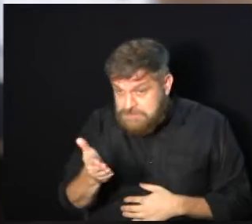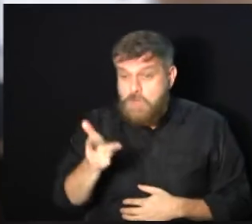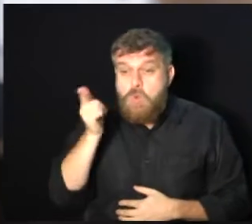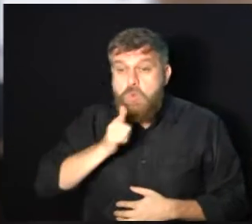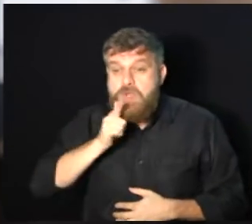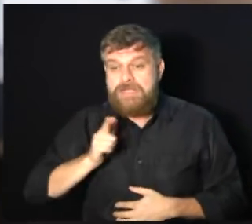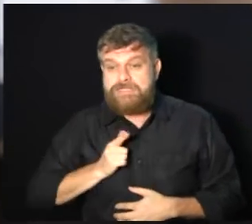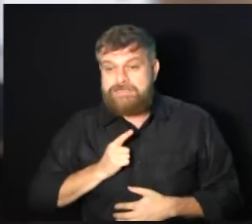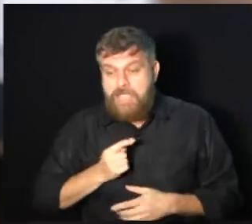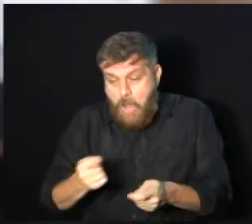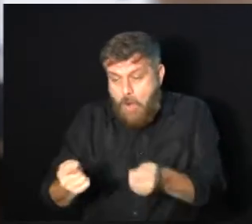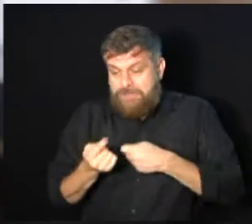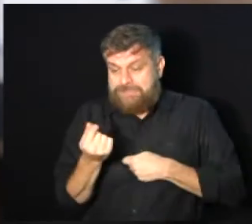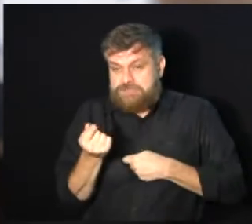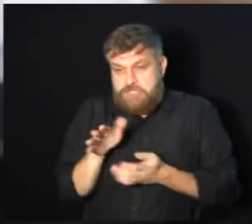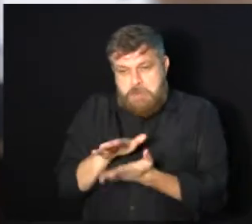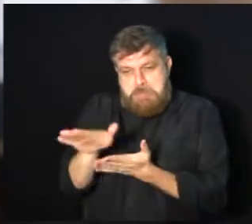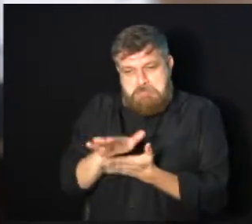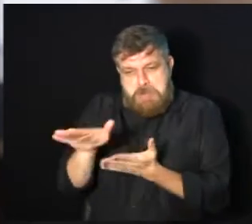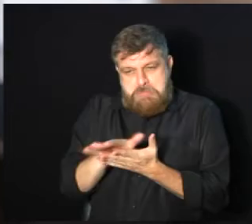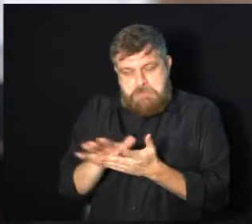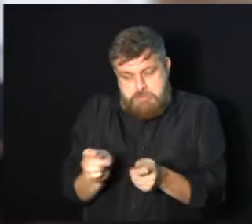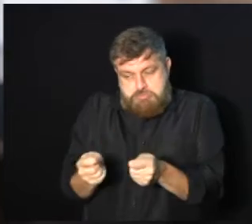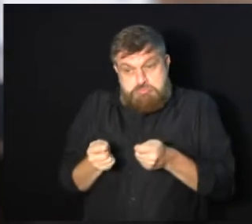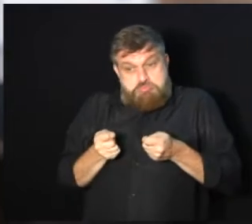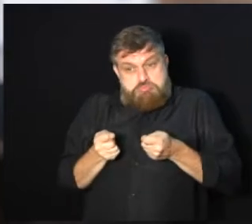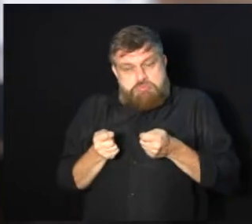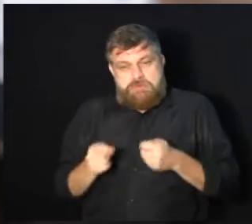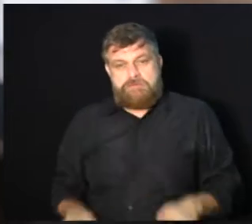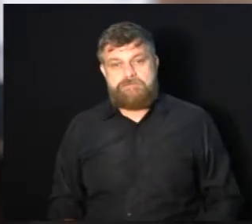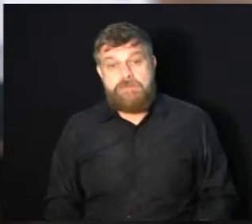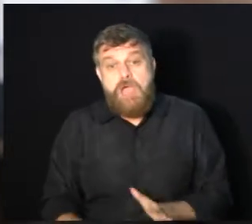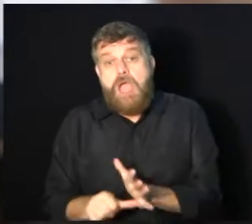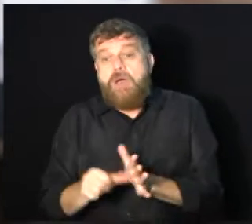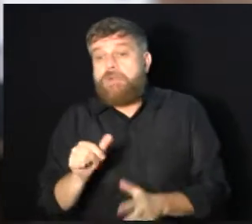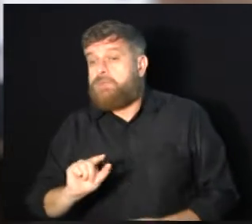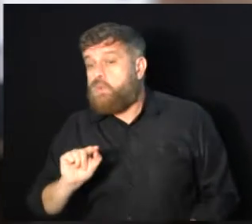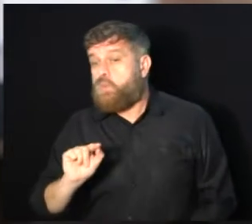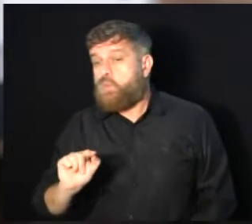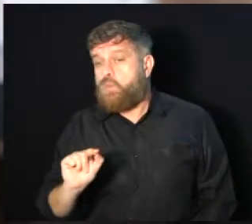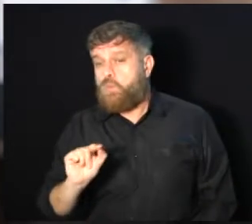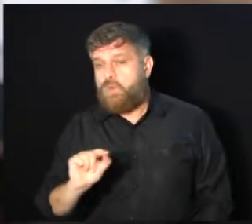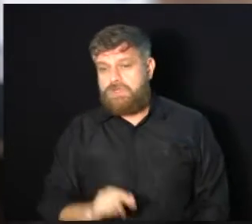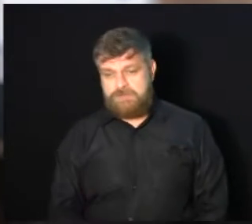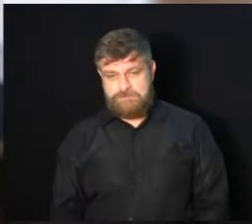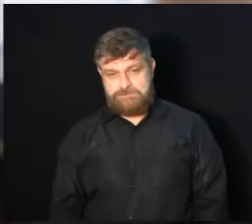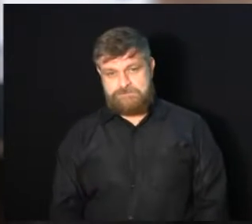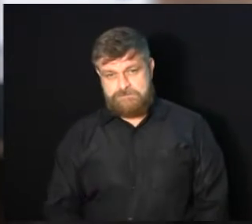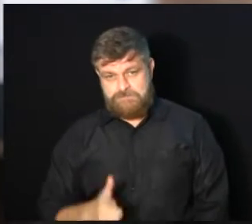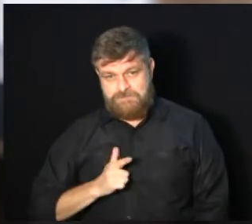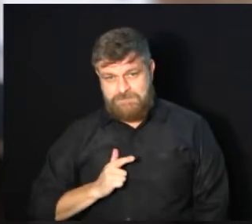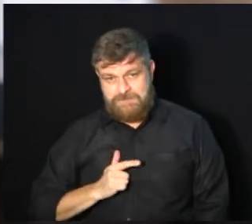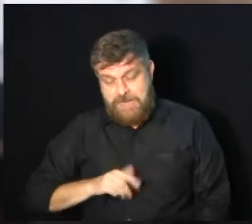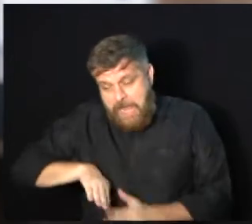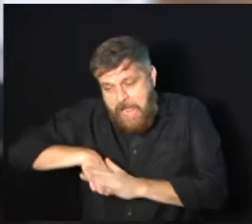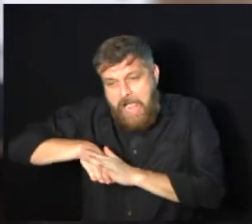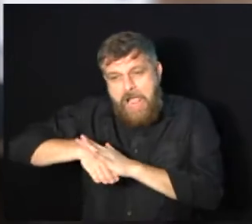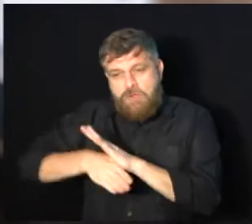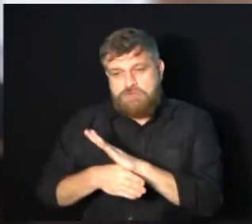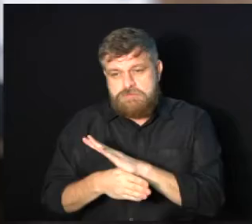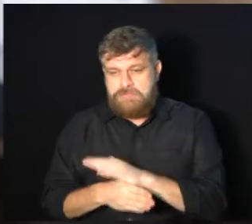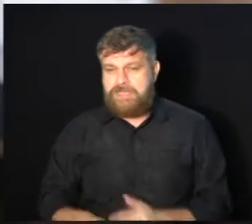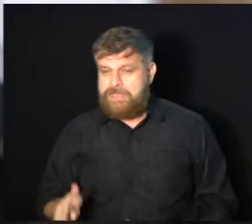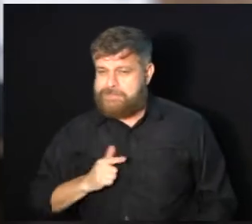suas finanças sob o seu domínio. O primeiro passo é criar o hábito de